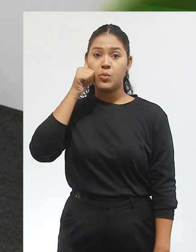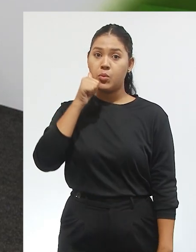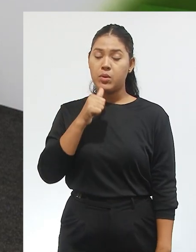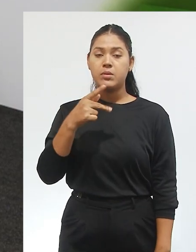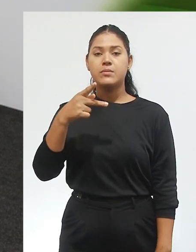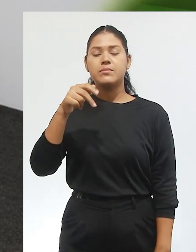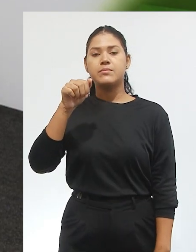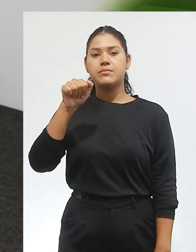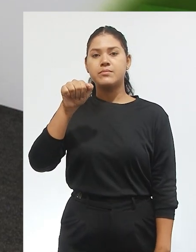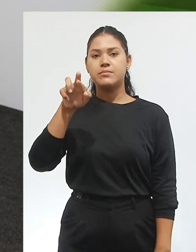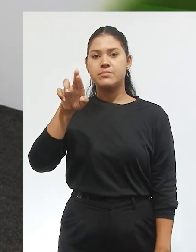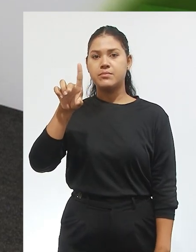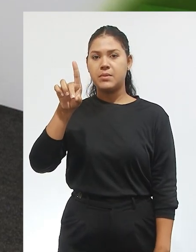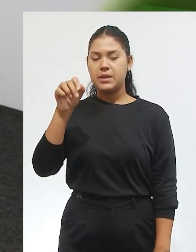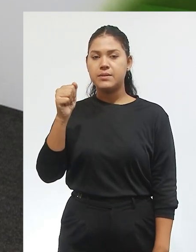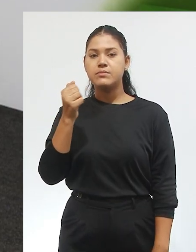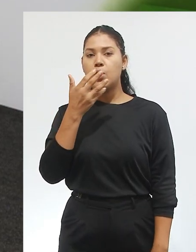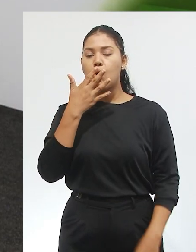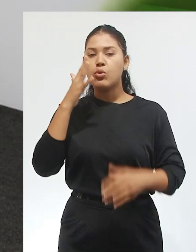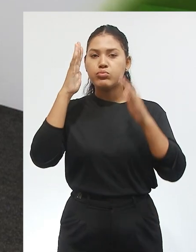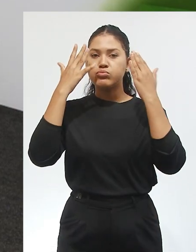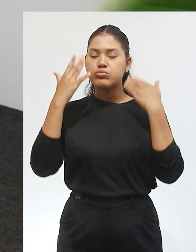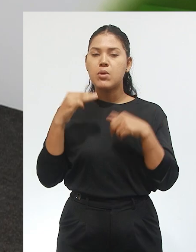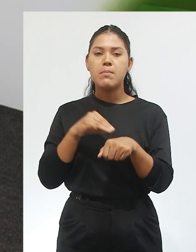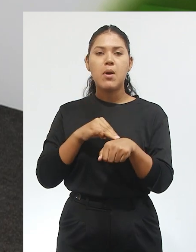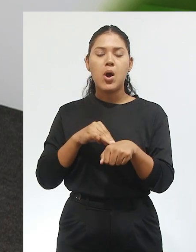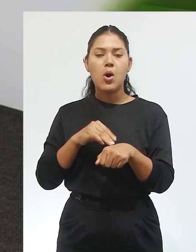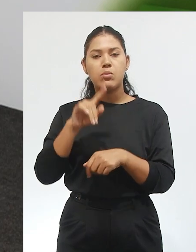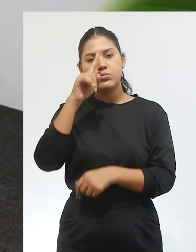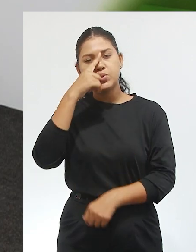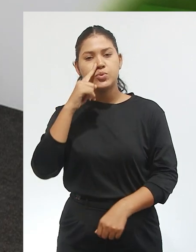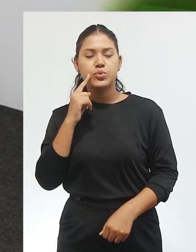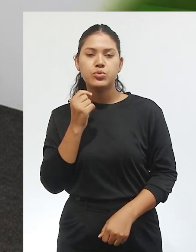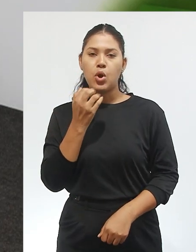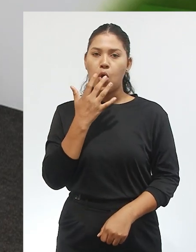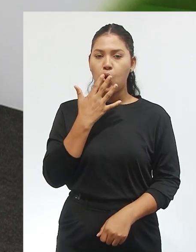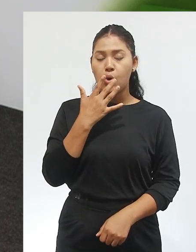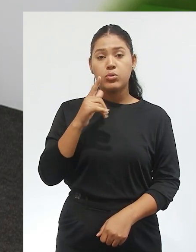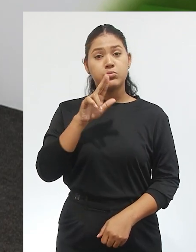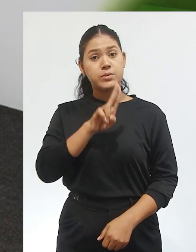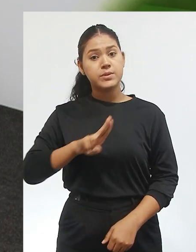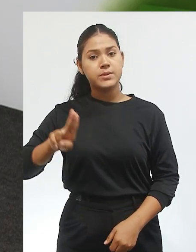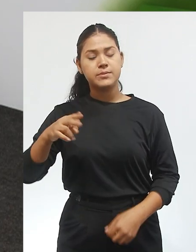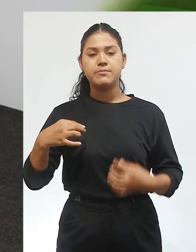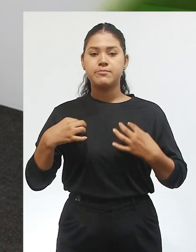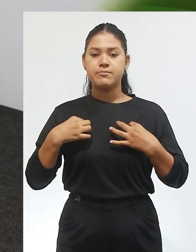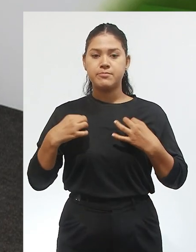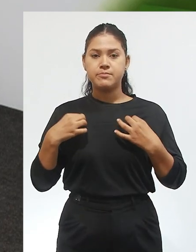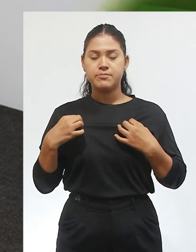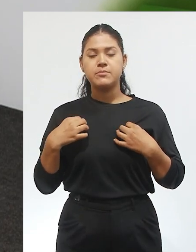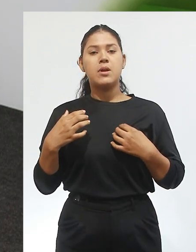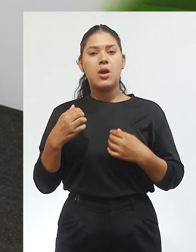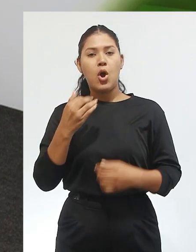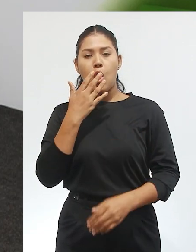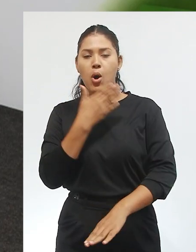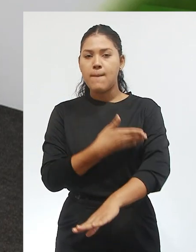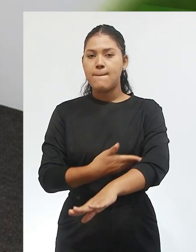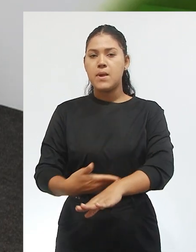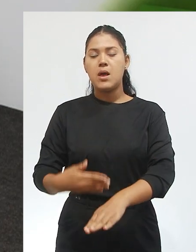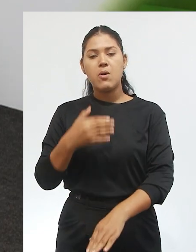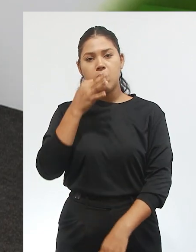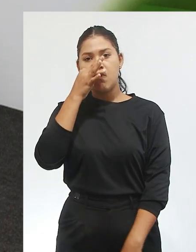mulher, parda, cabelos castanhos, com algumas mechas douradas. Estou vestindo camisa branca com